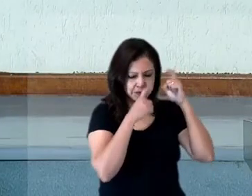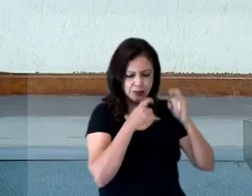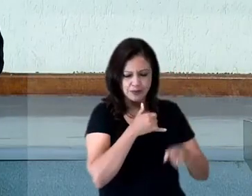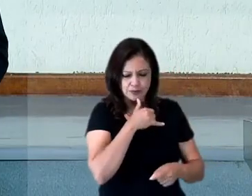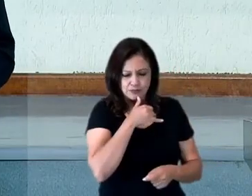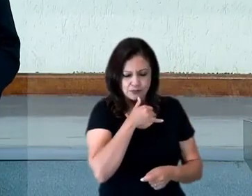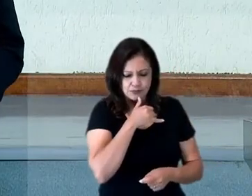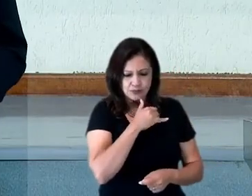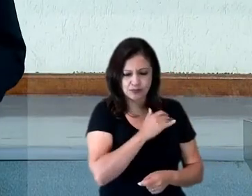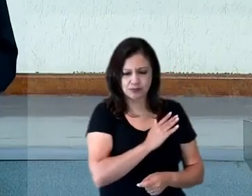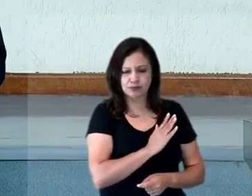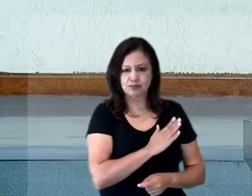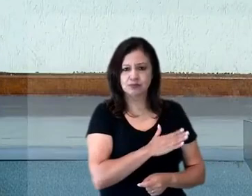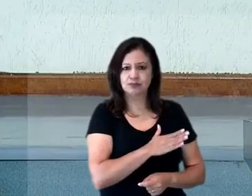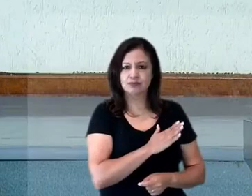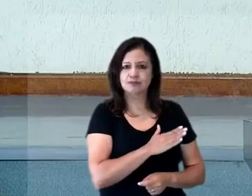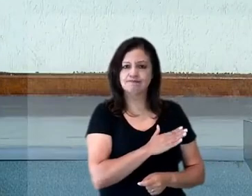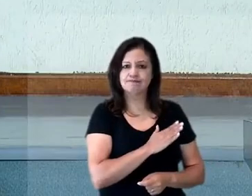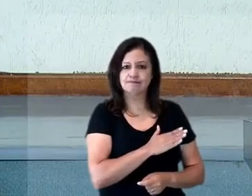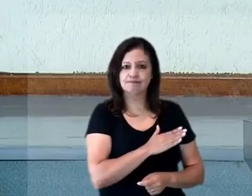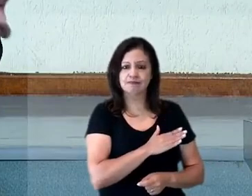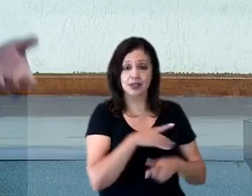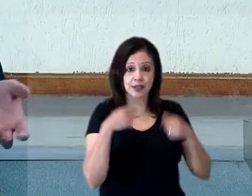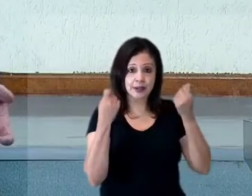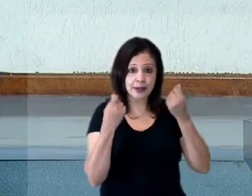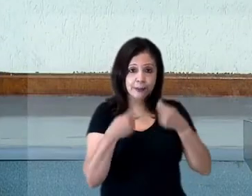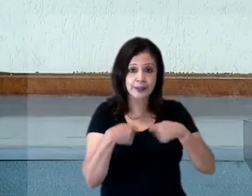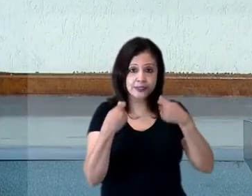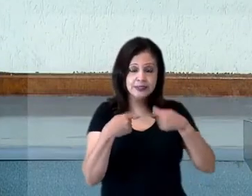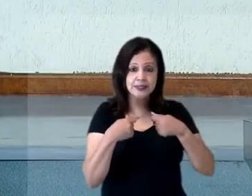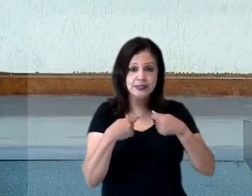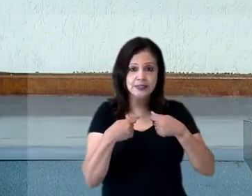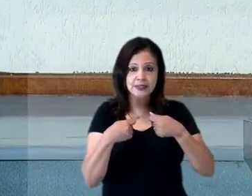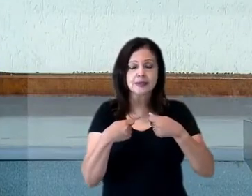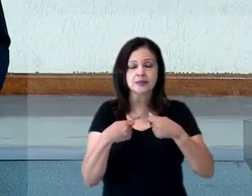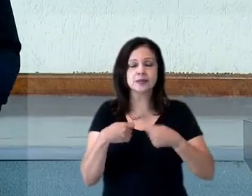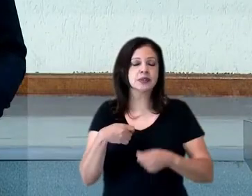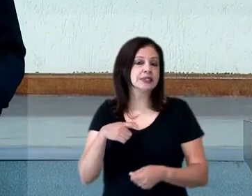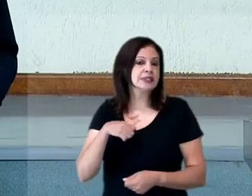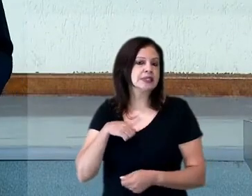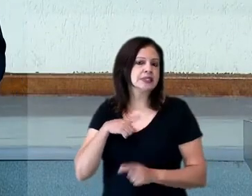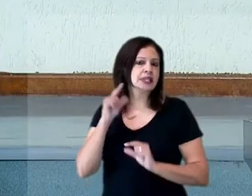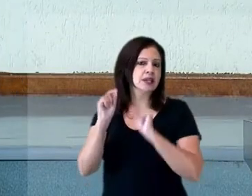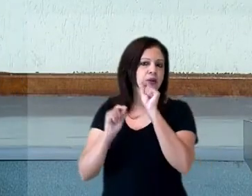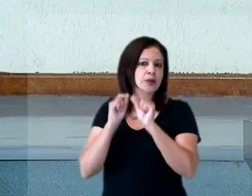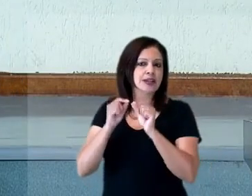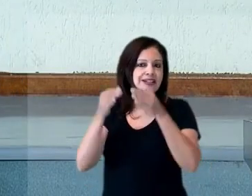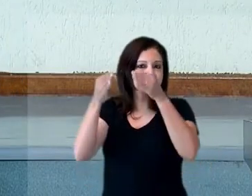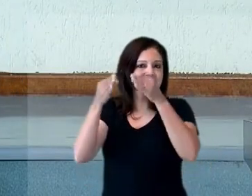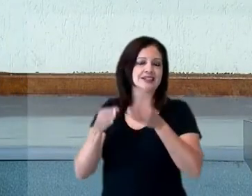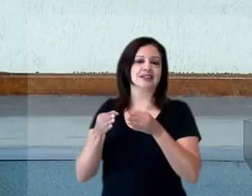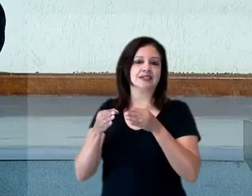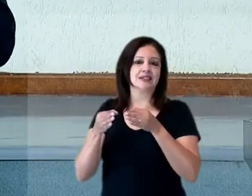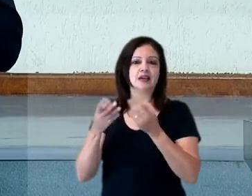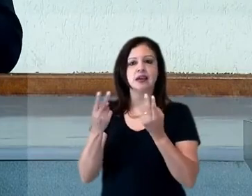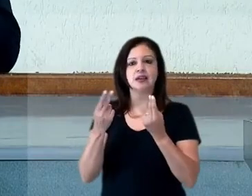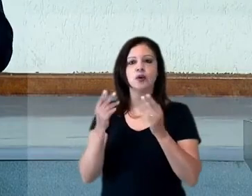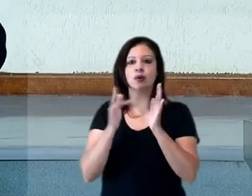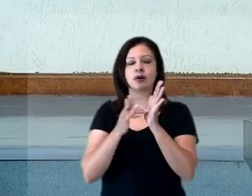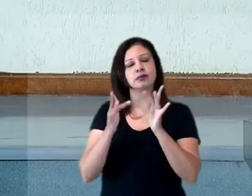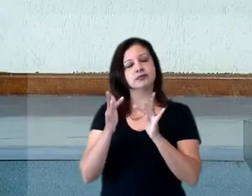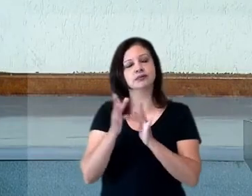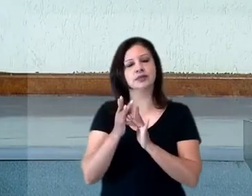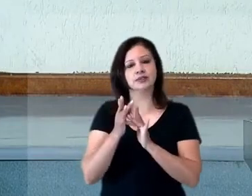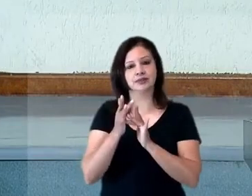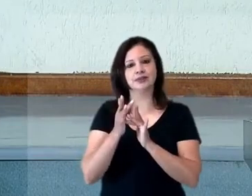coração, precisamos ter a mesma convicção que o Senhor Jesus, dizendo: eu vou passar